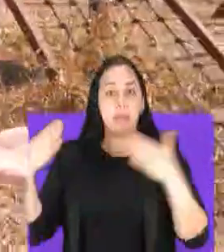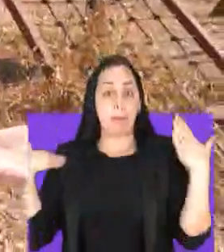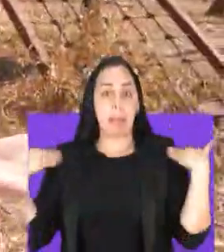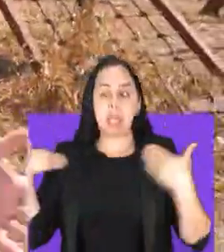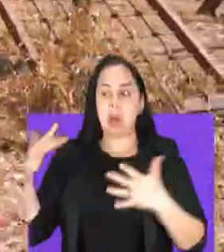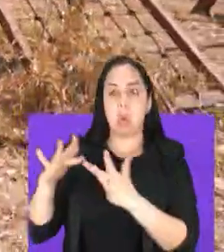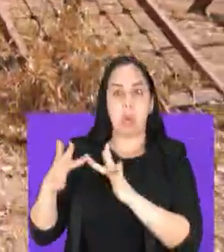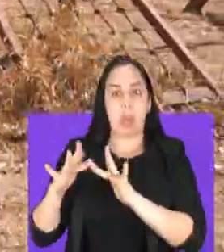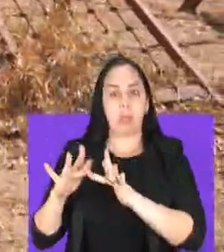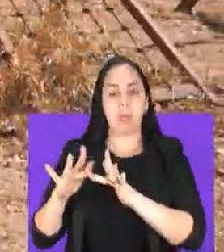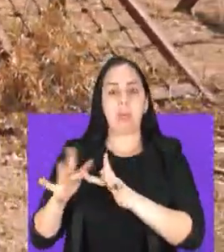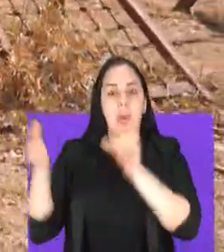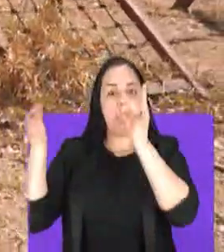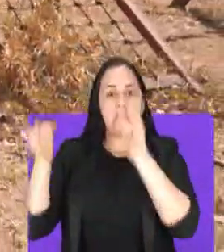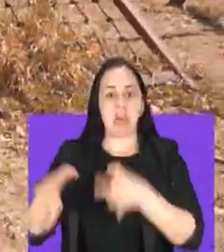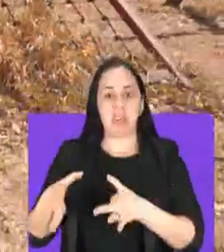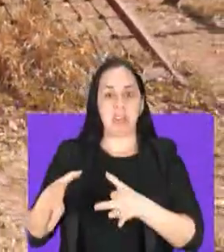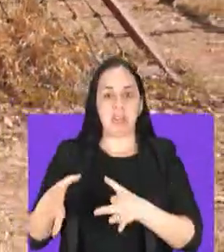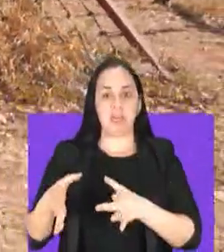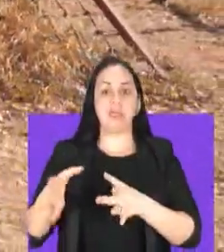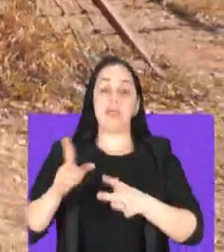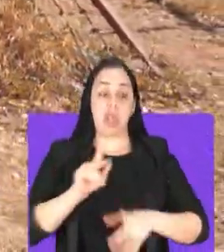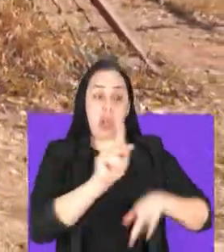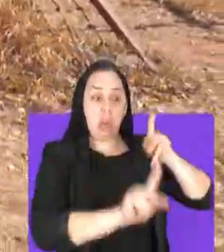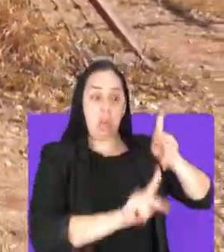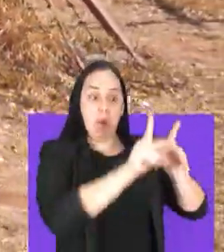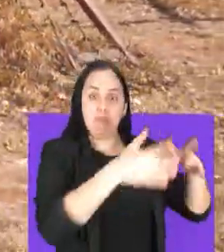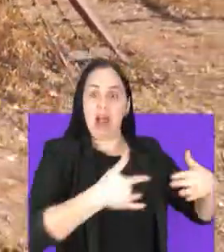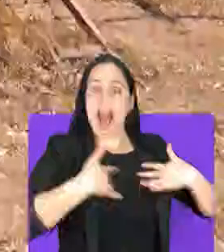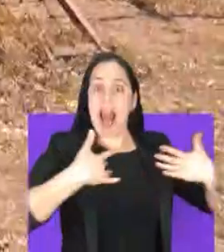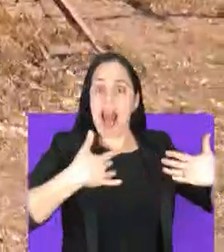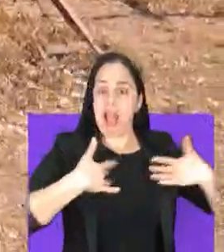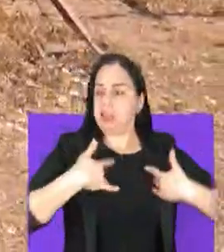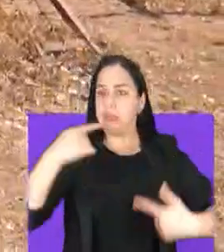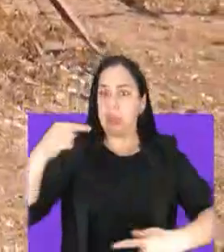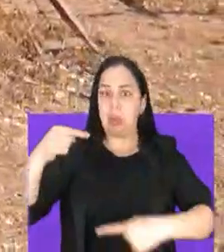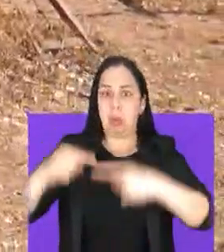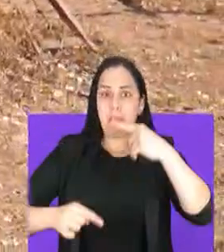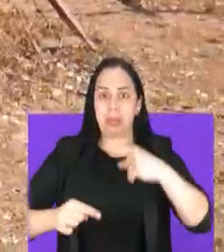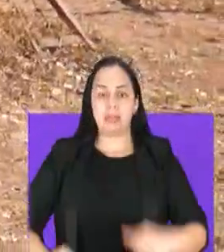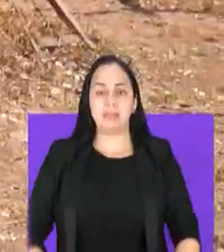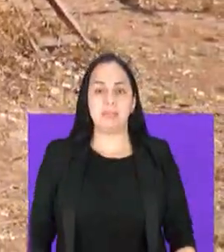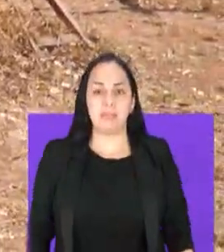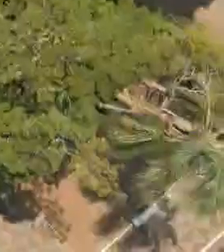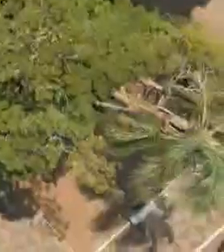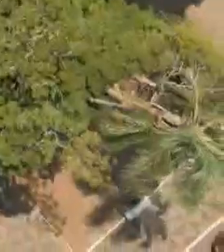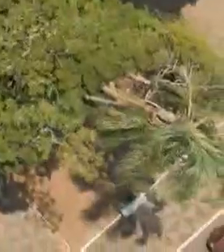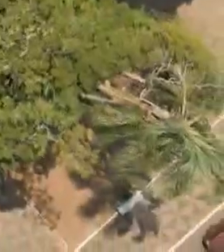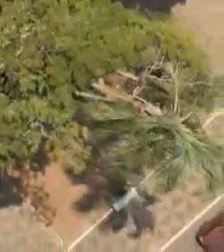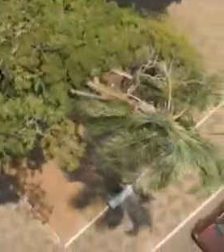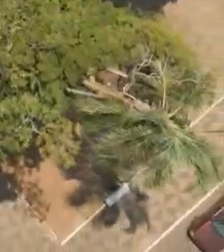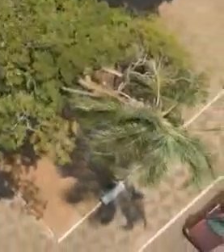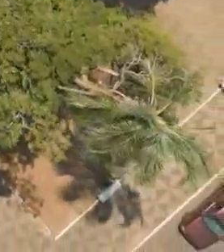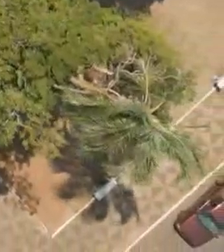convivência estão abandonados e eles não refletem nem de longe a alegria do nosso povo